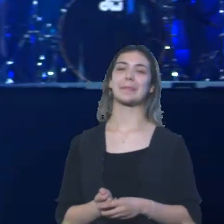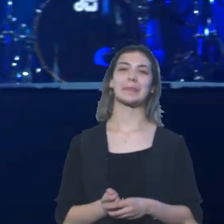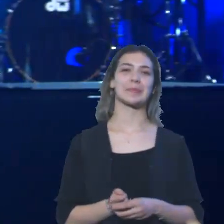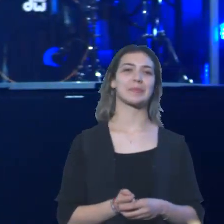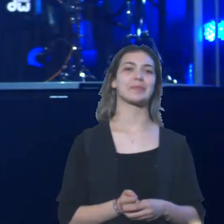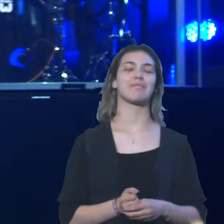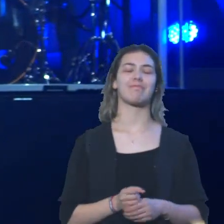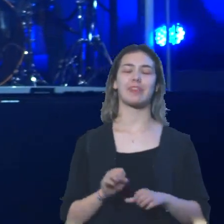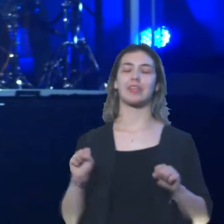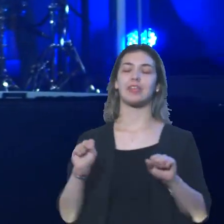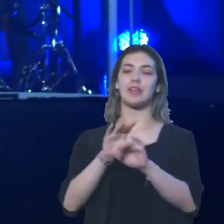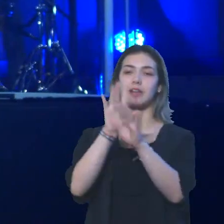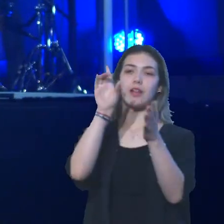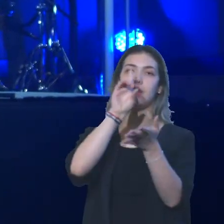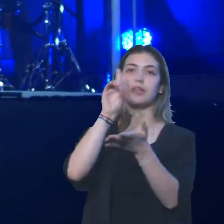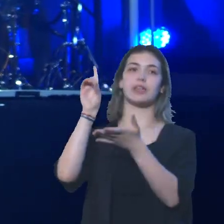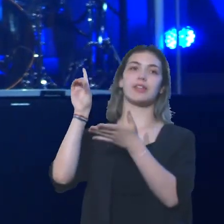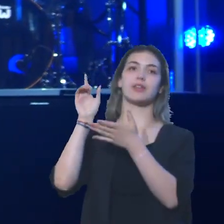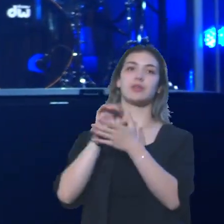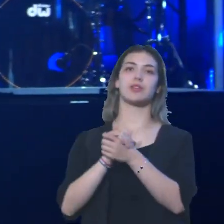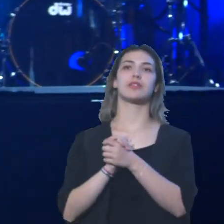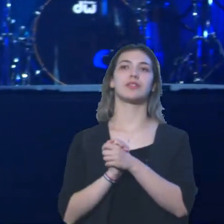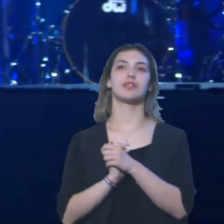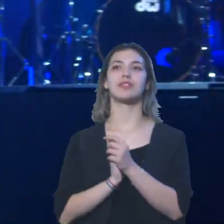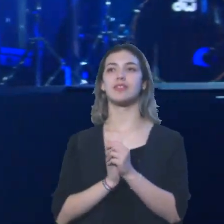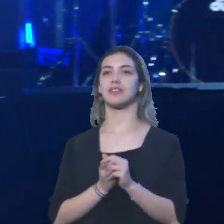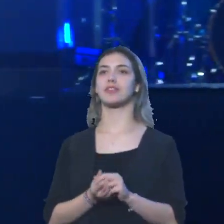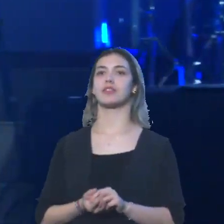Glória a Deus, gente.